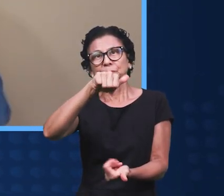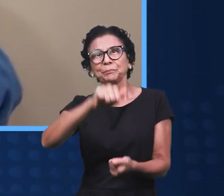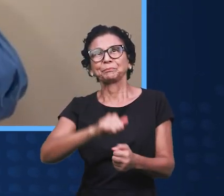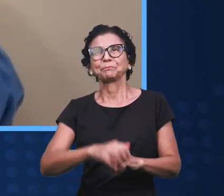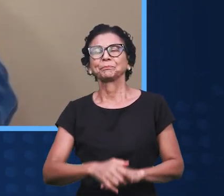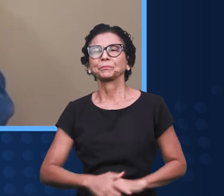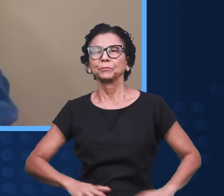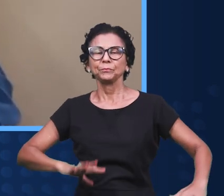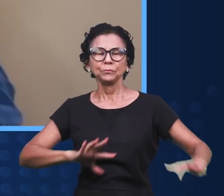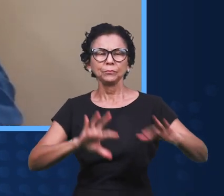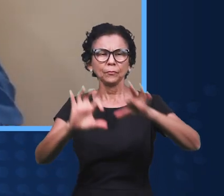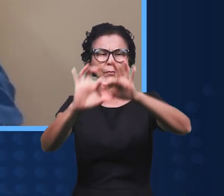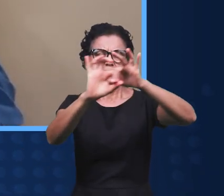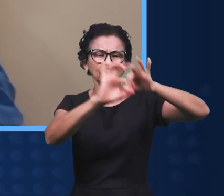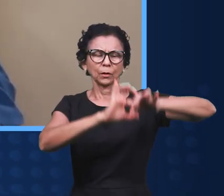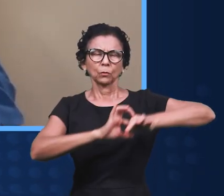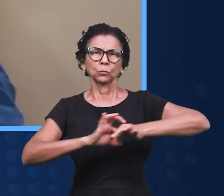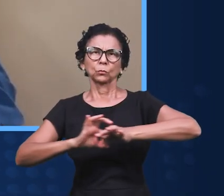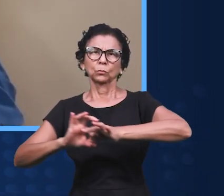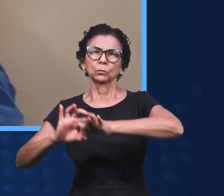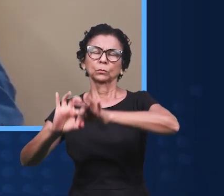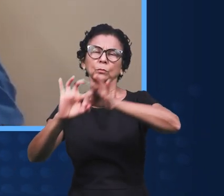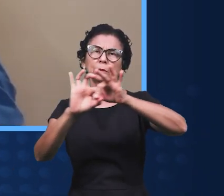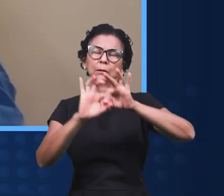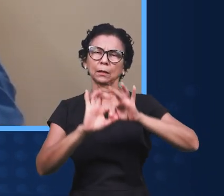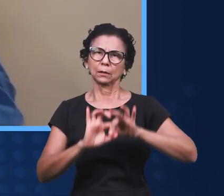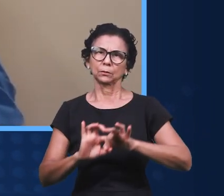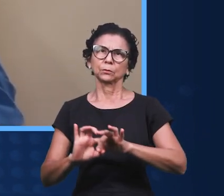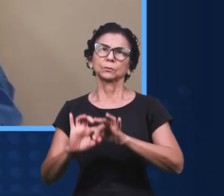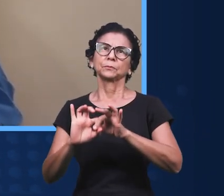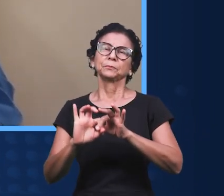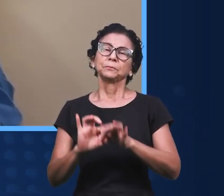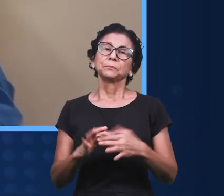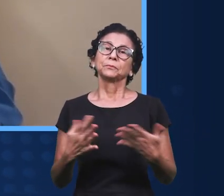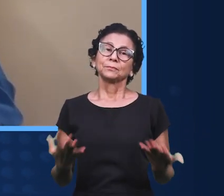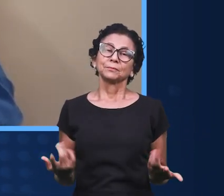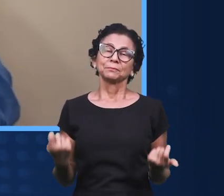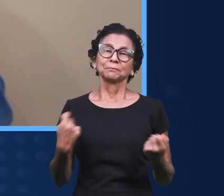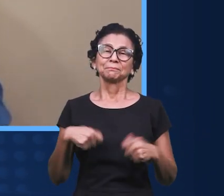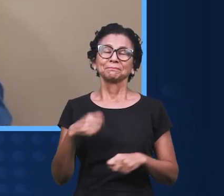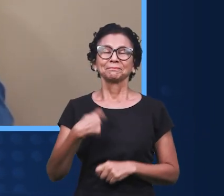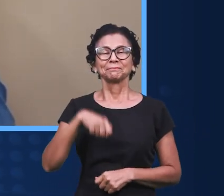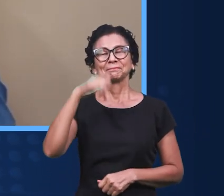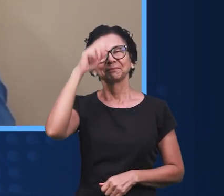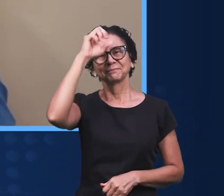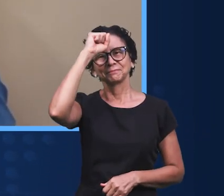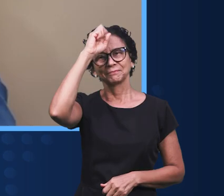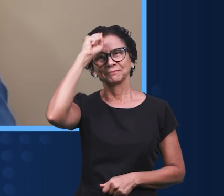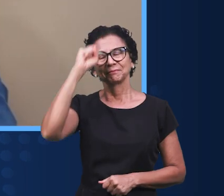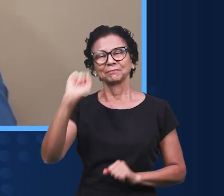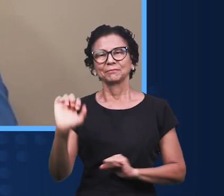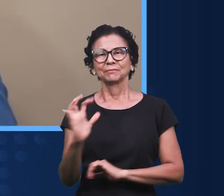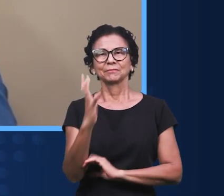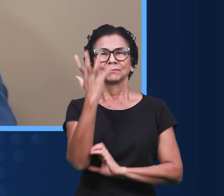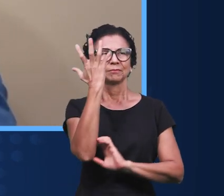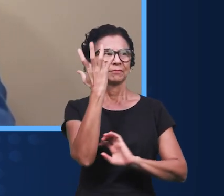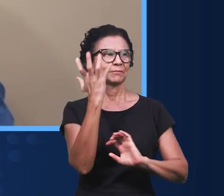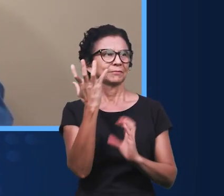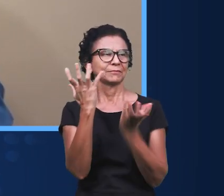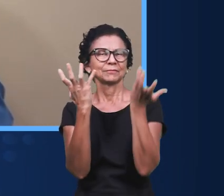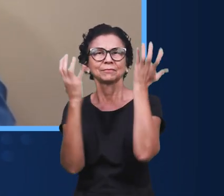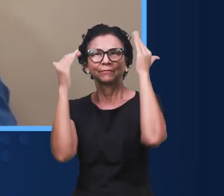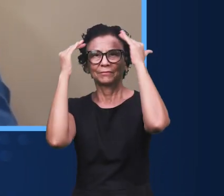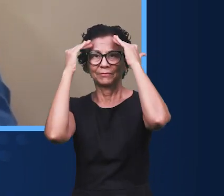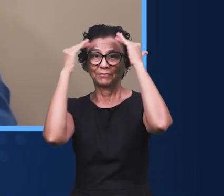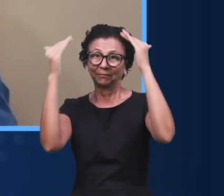dinâmico, que é uma interdependência entre tudo isso, e nós temos que aprender com a natureza, porque